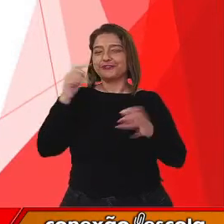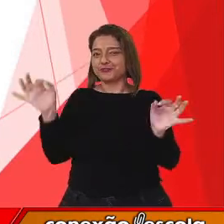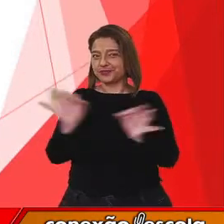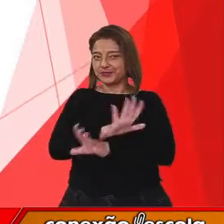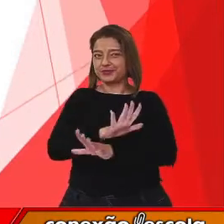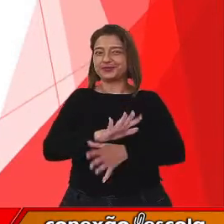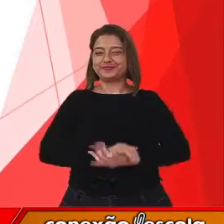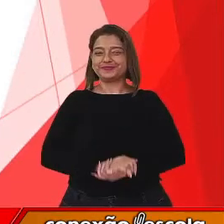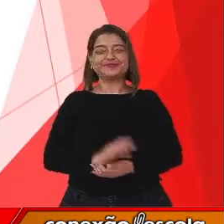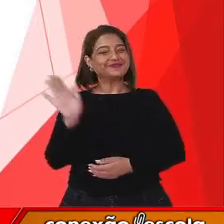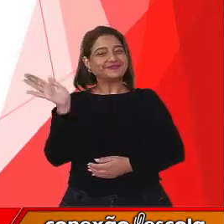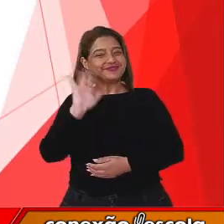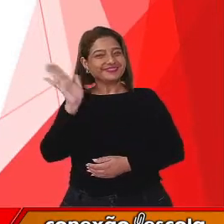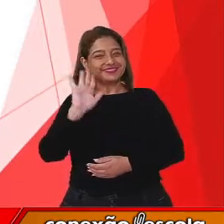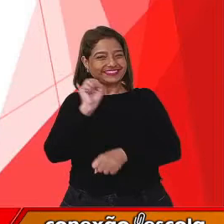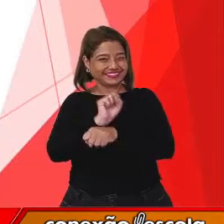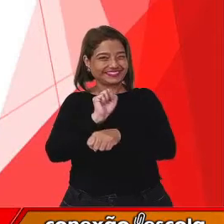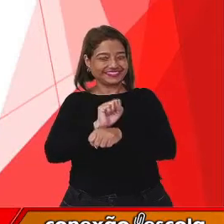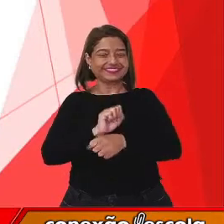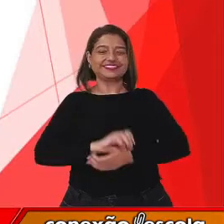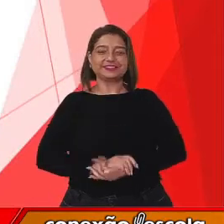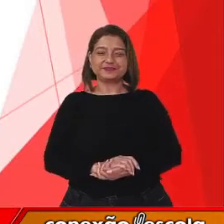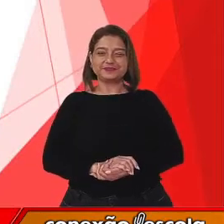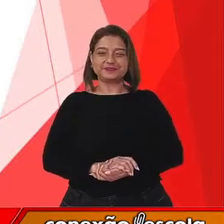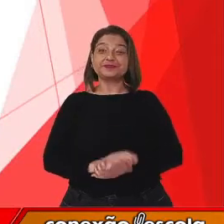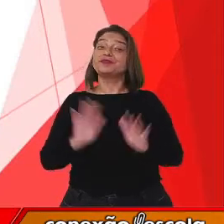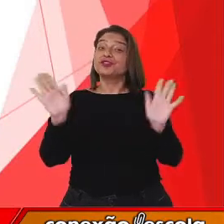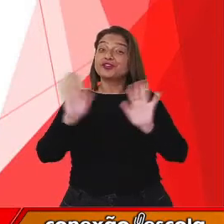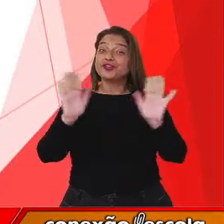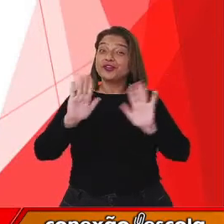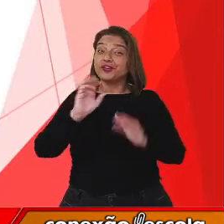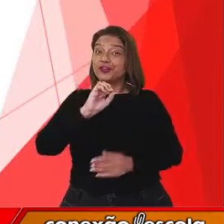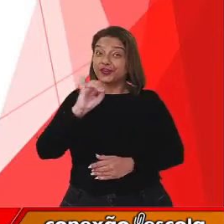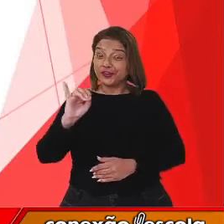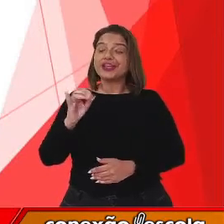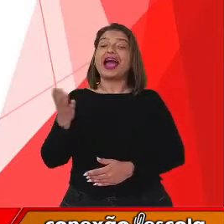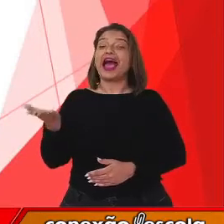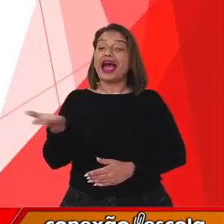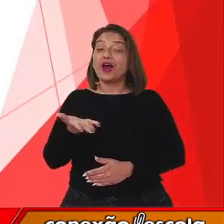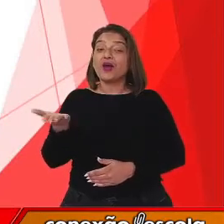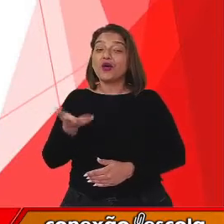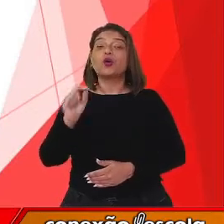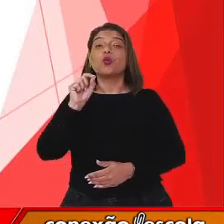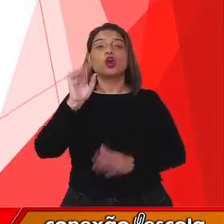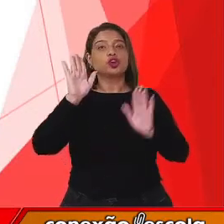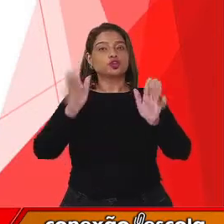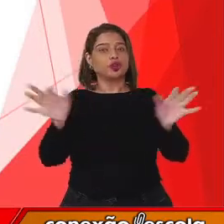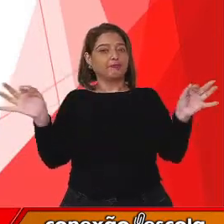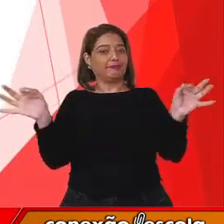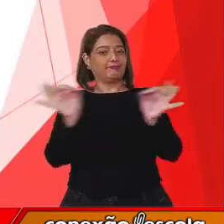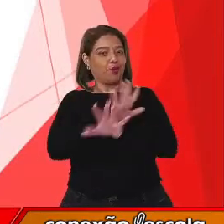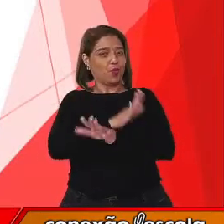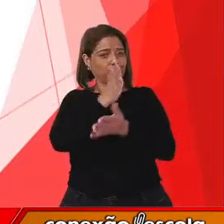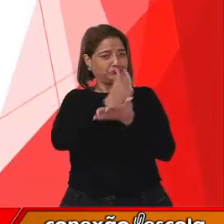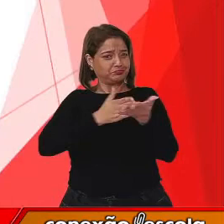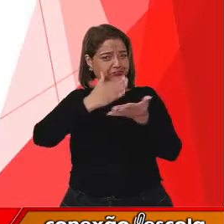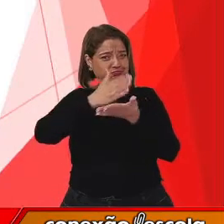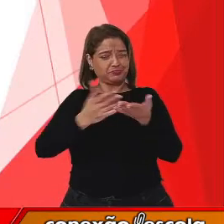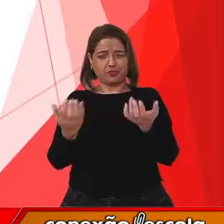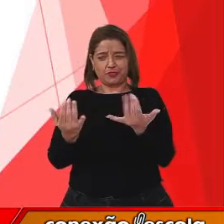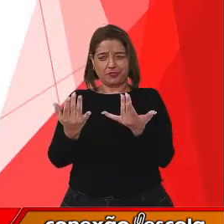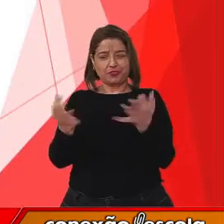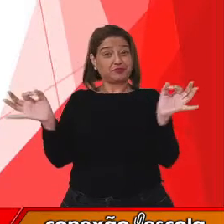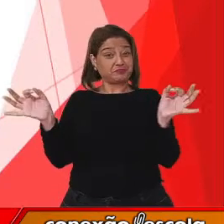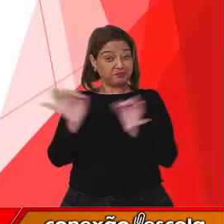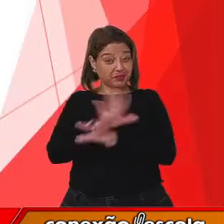bom. Tchau. Até agorinha. Oi, gente. Oi, gente. Agora, né, o bolo já está assado. Agora